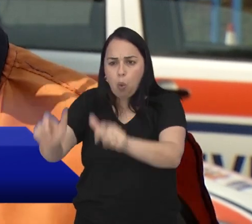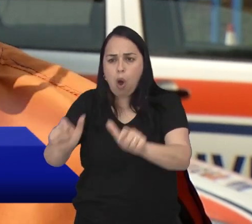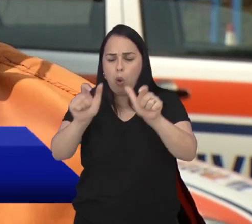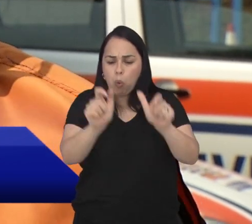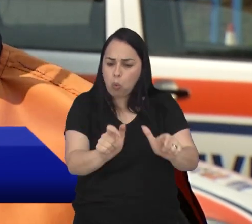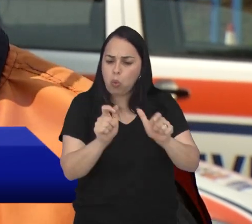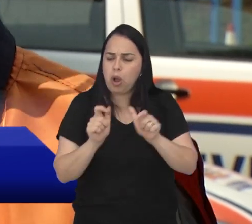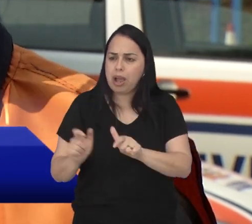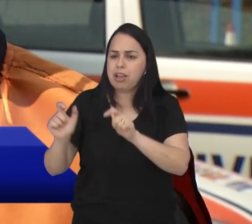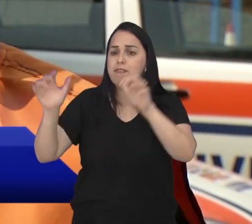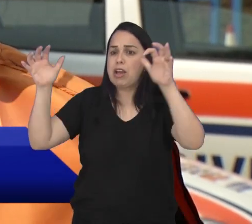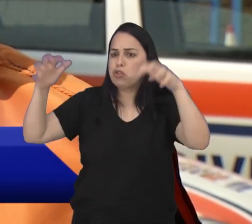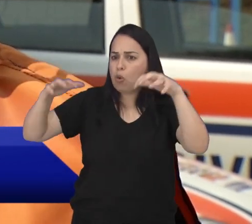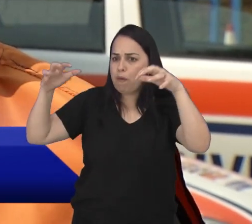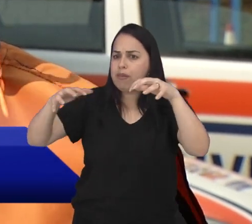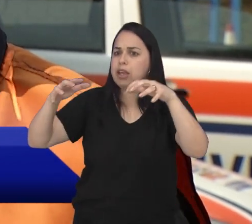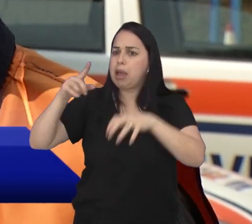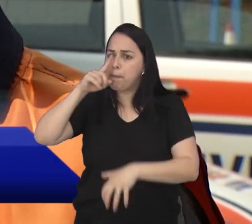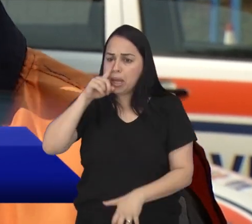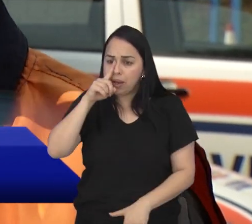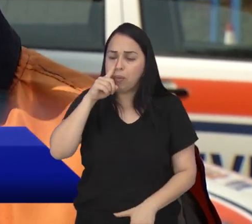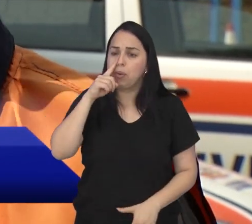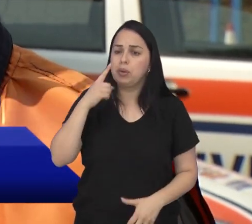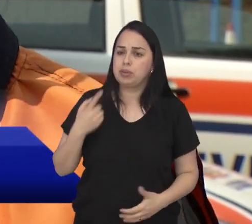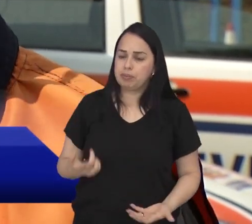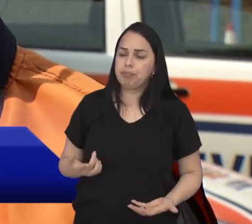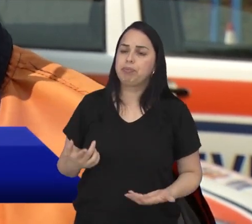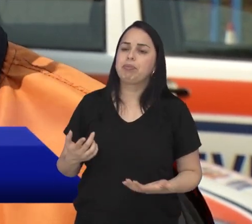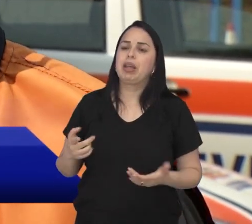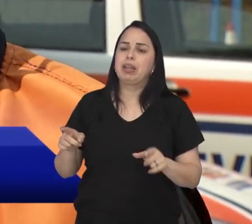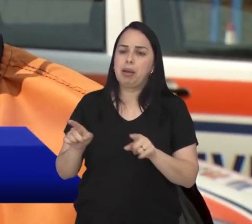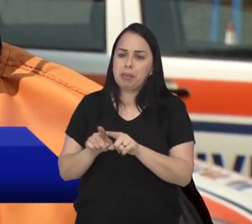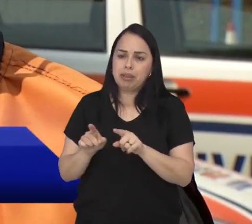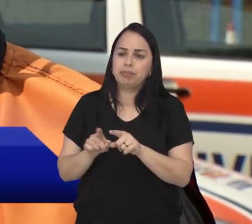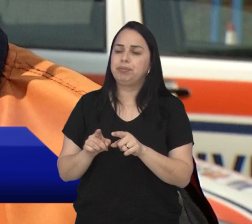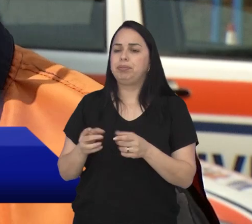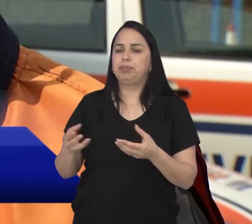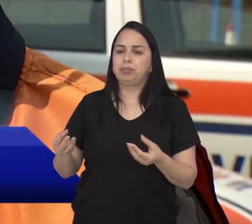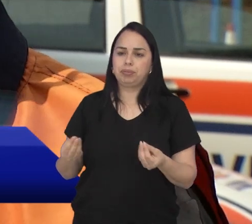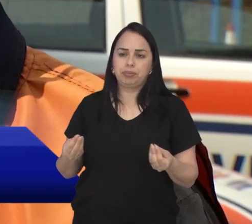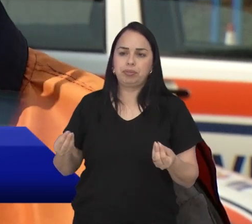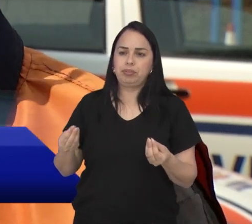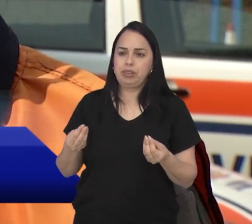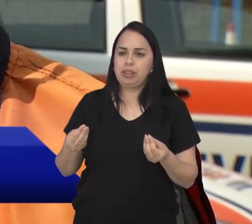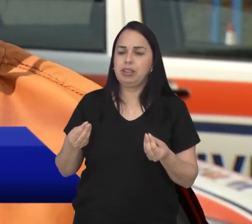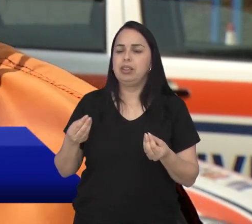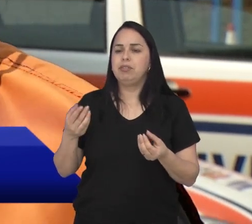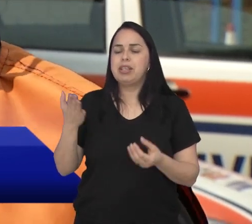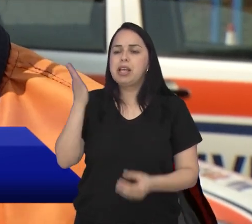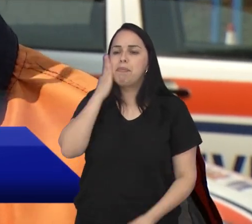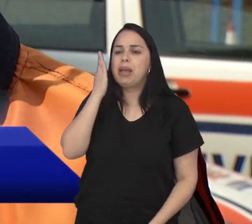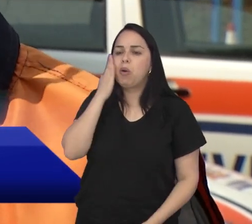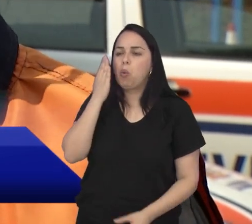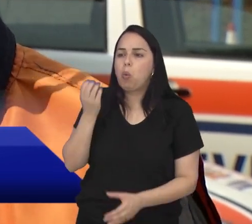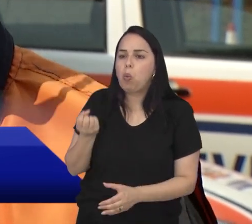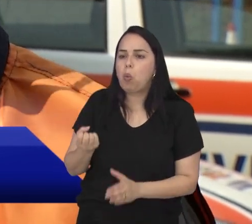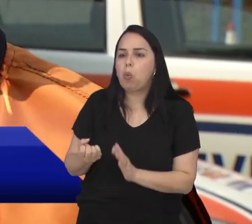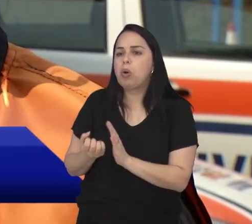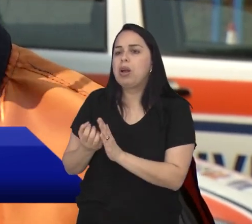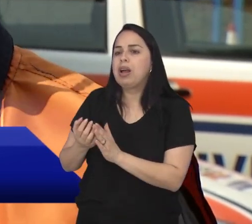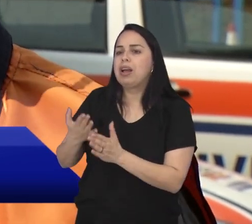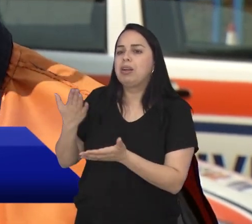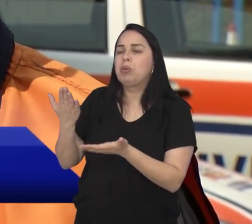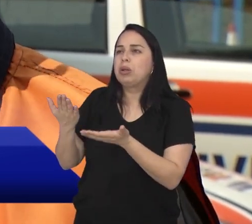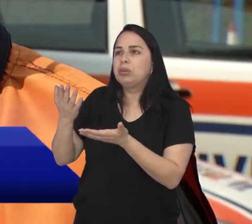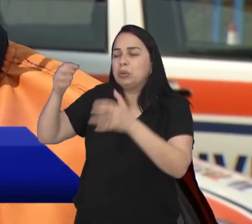né, de região, já definida até mesmo por região. E também será ampliado esses índices pluviométricos, ou seja, serão